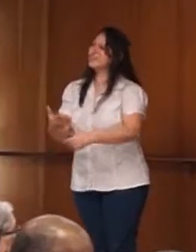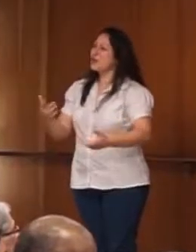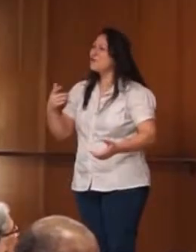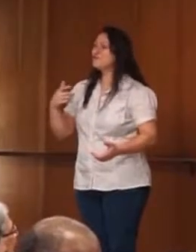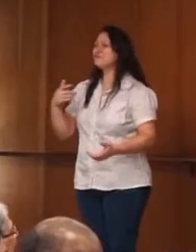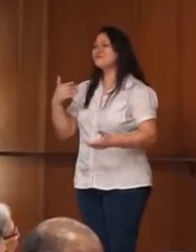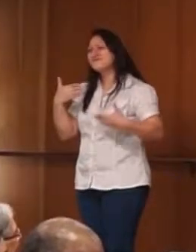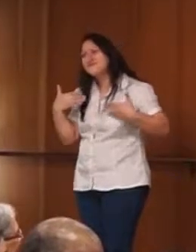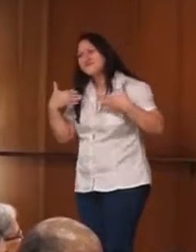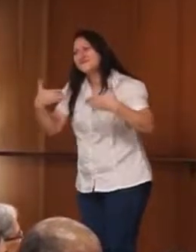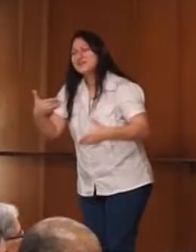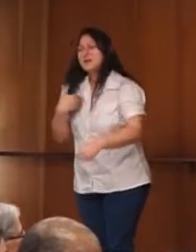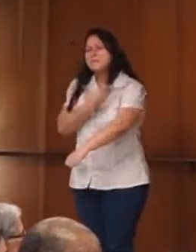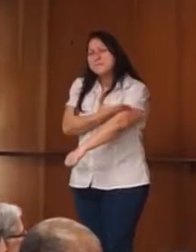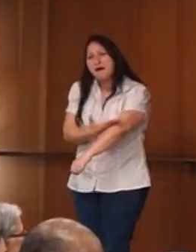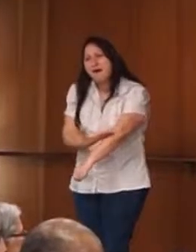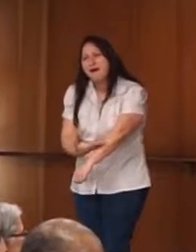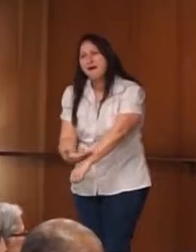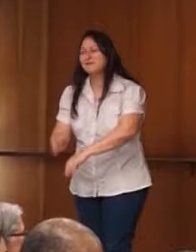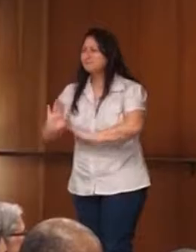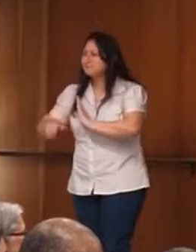longo da minha vida